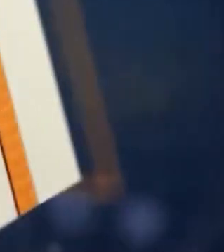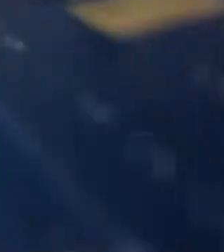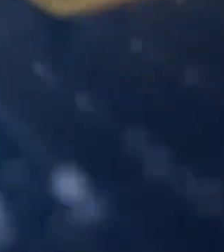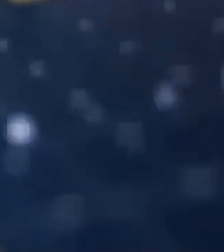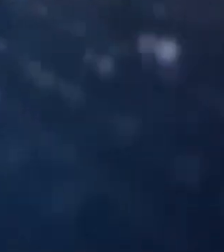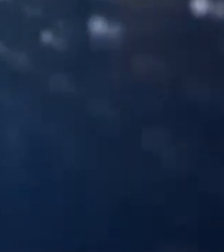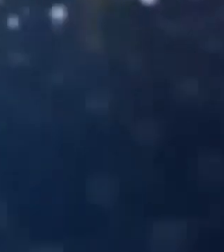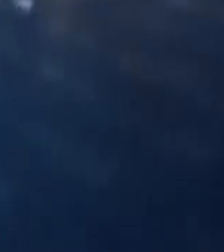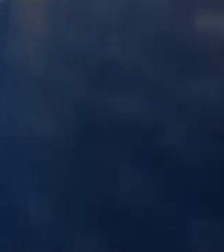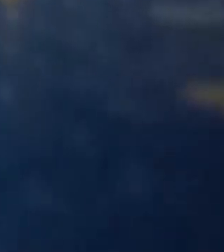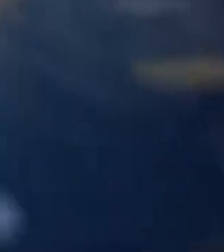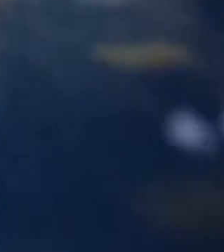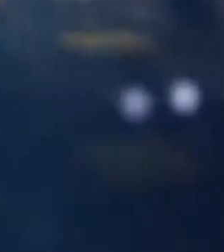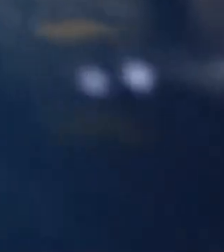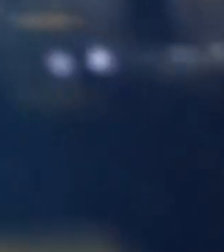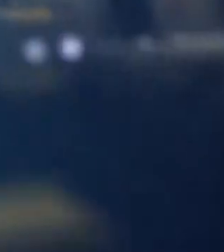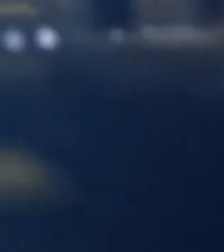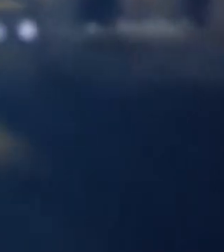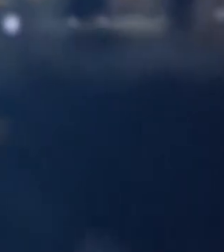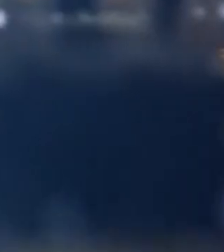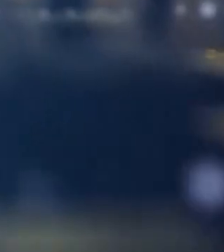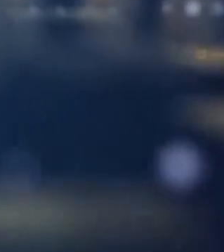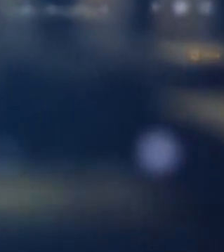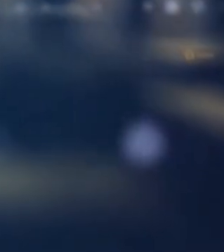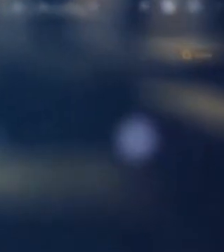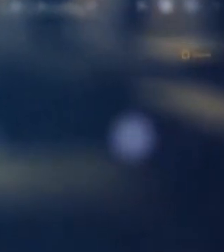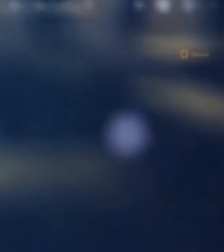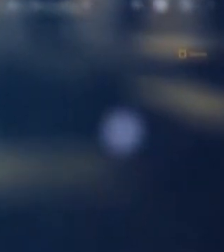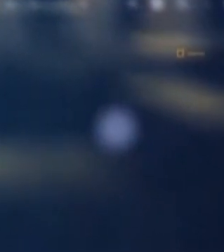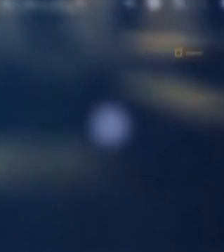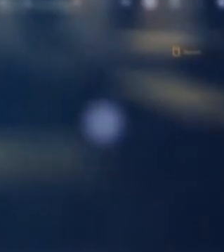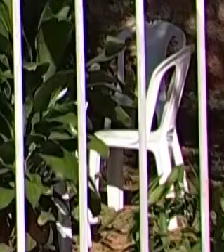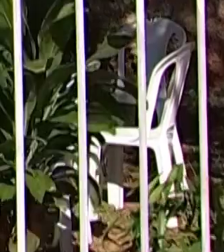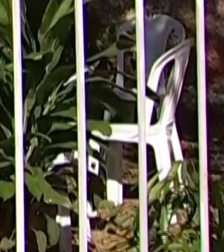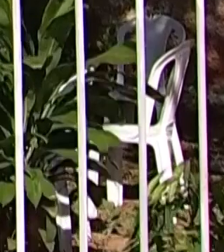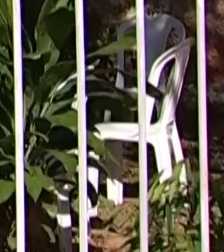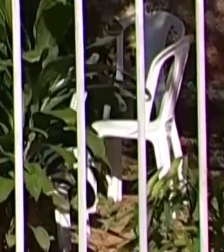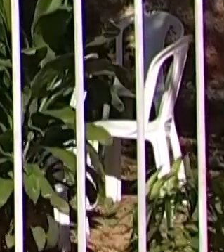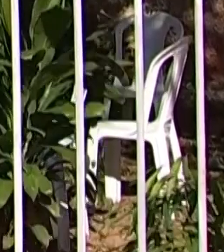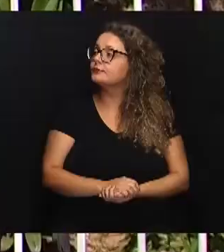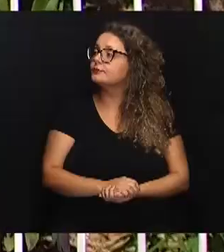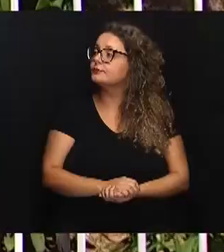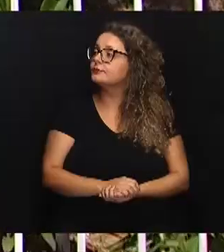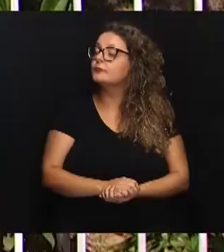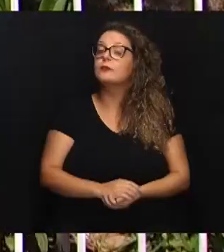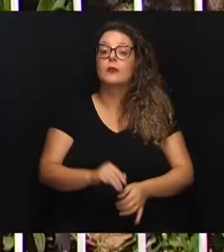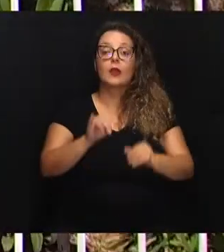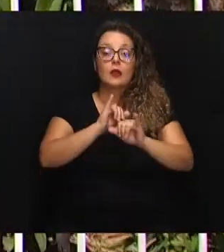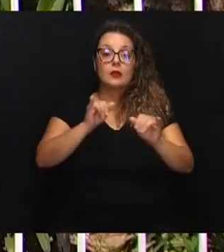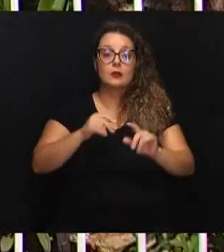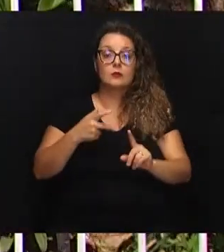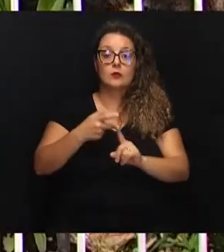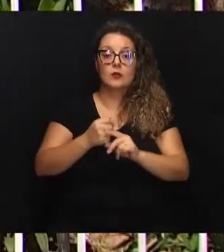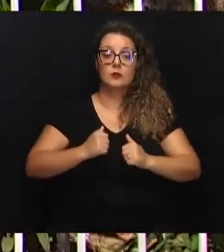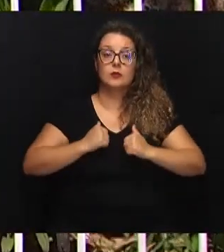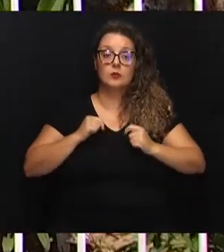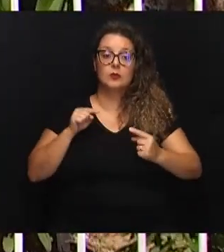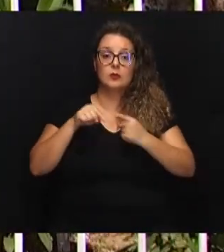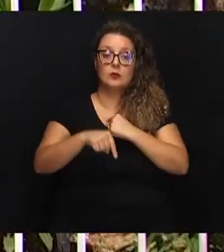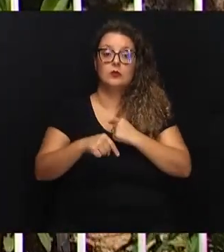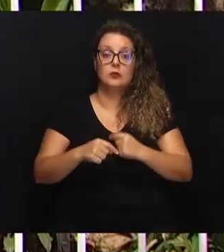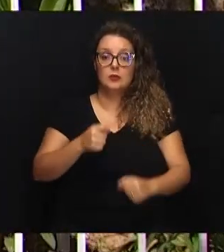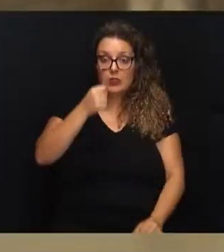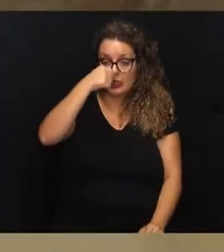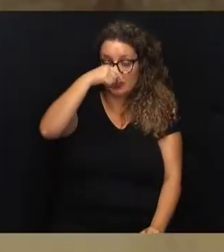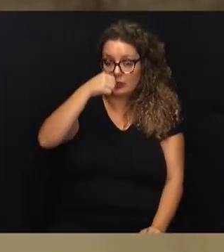A campanha campanha de imunização contra a gripe